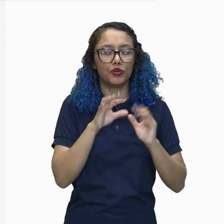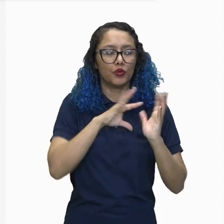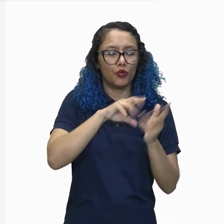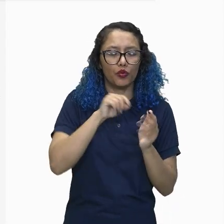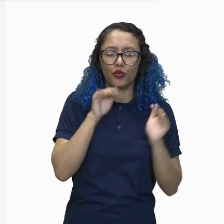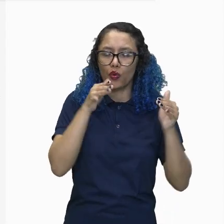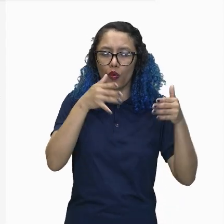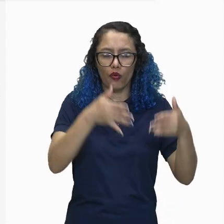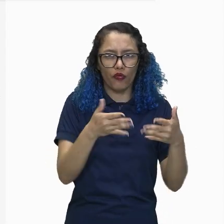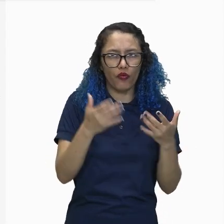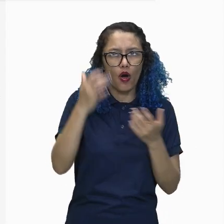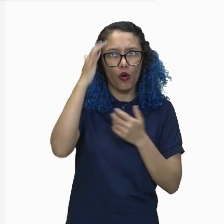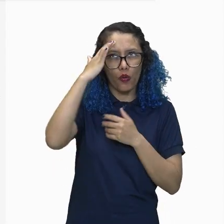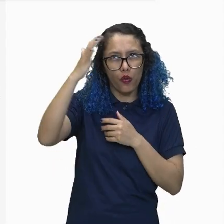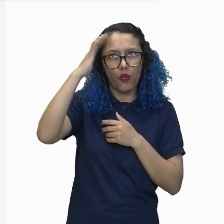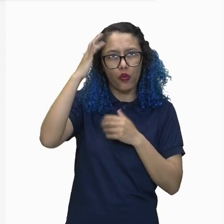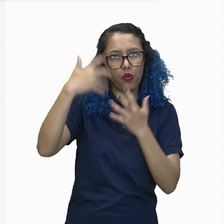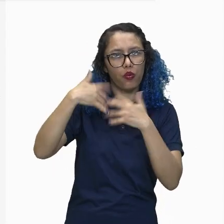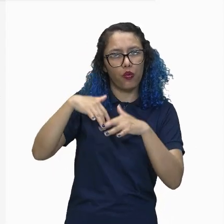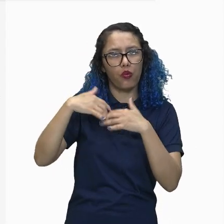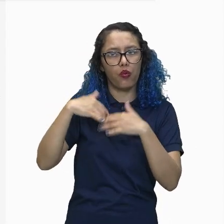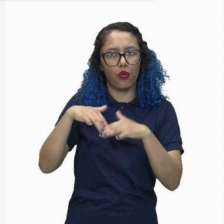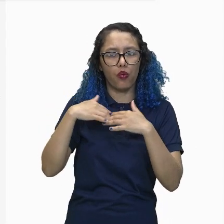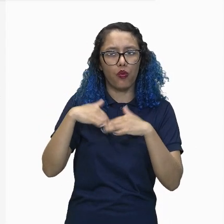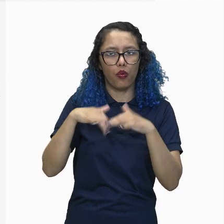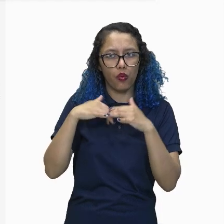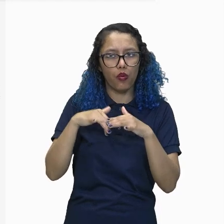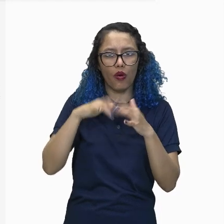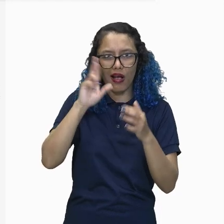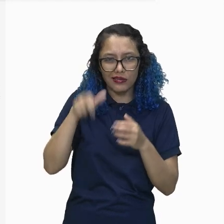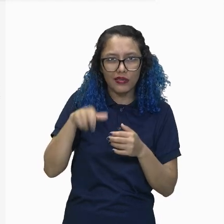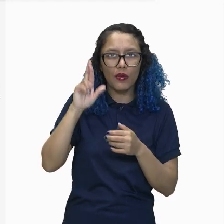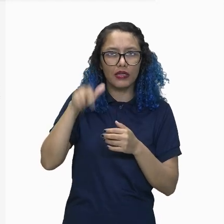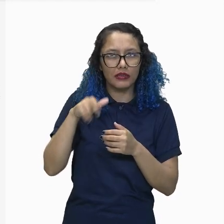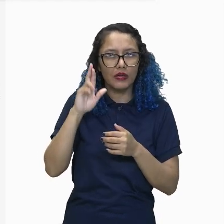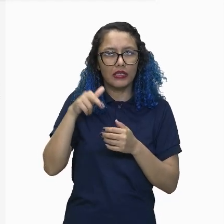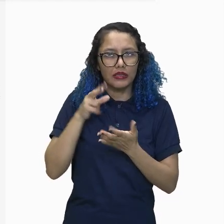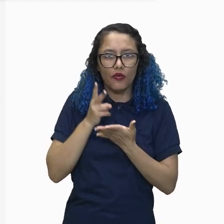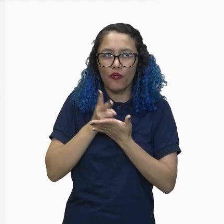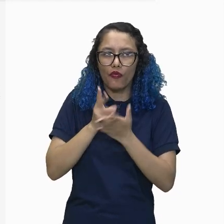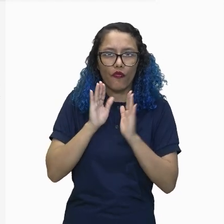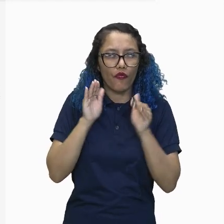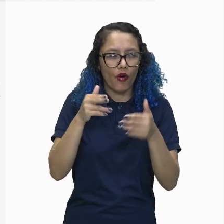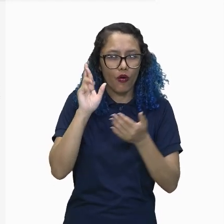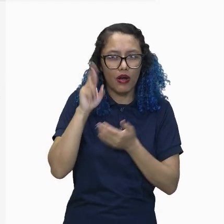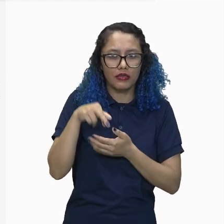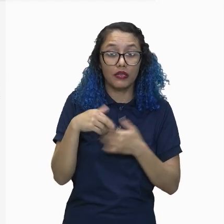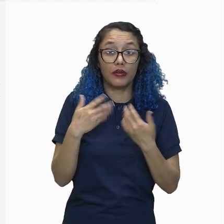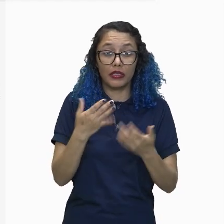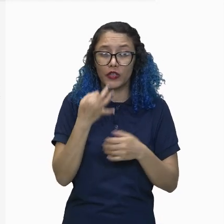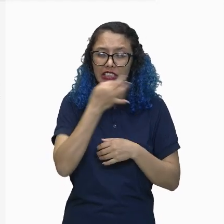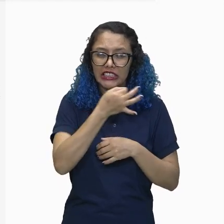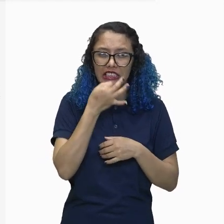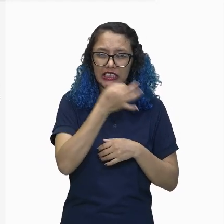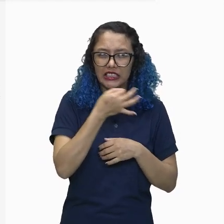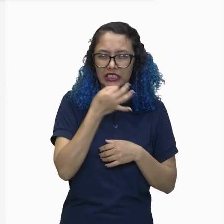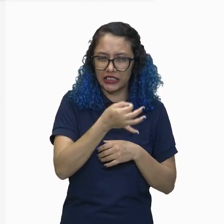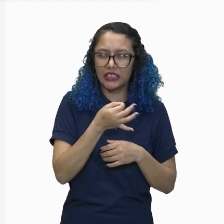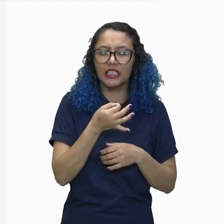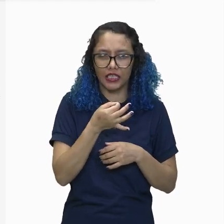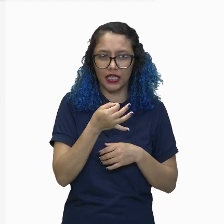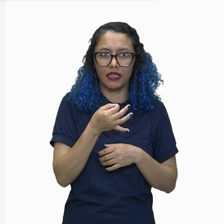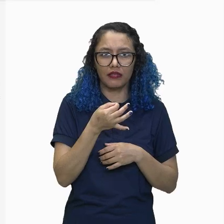racional, né, que Platão trazia para nós. E ele vai elogiar o quê? Já que ele faz essa crítica a esse mundo moderno, a esse